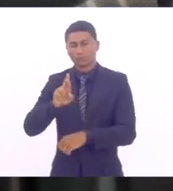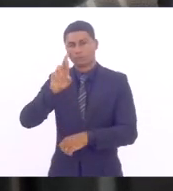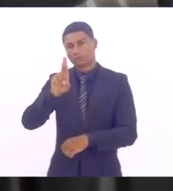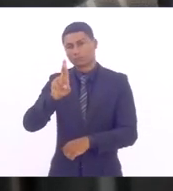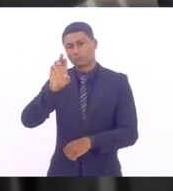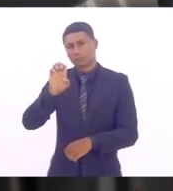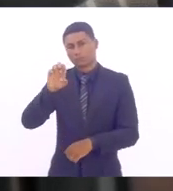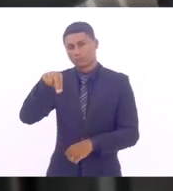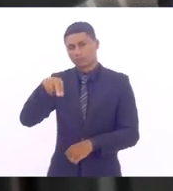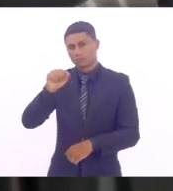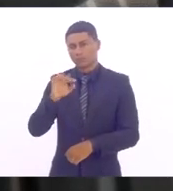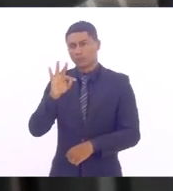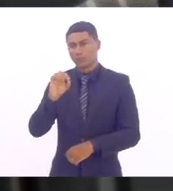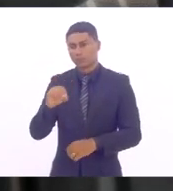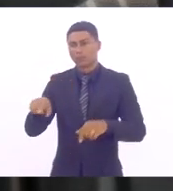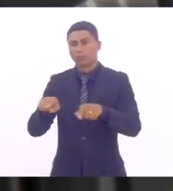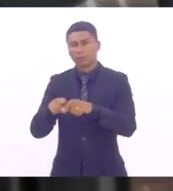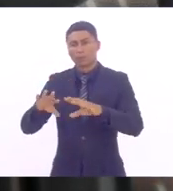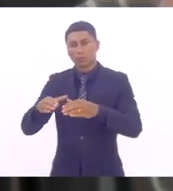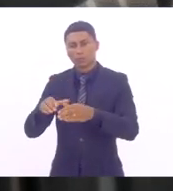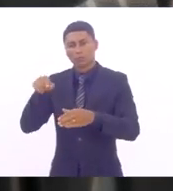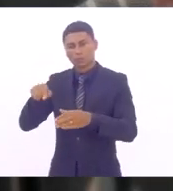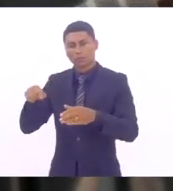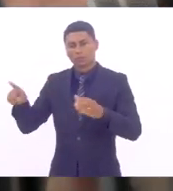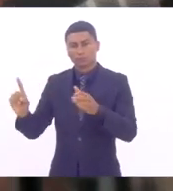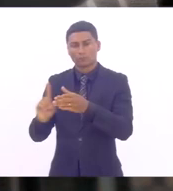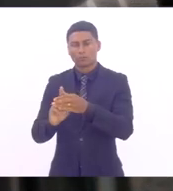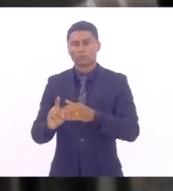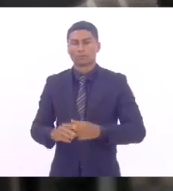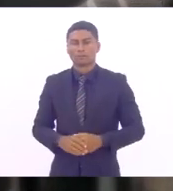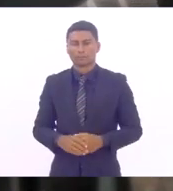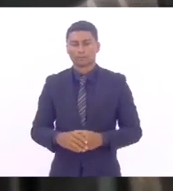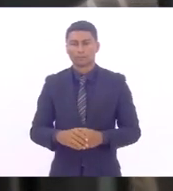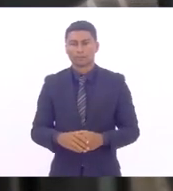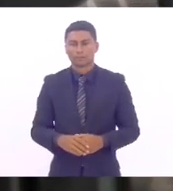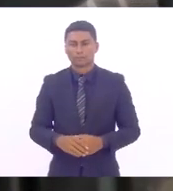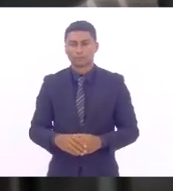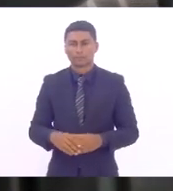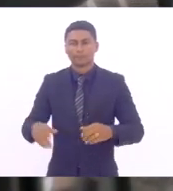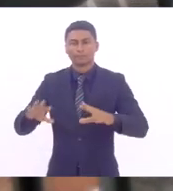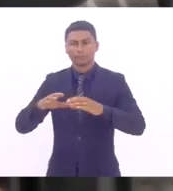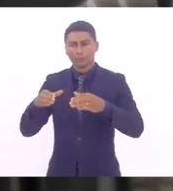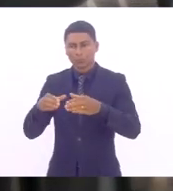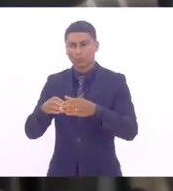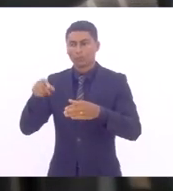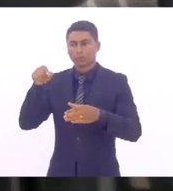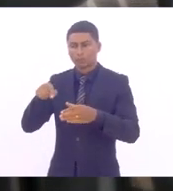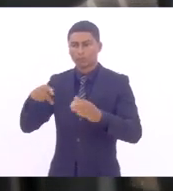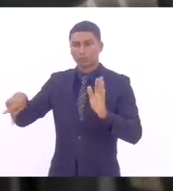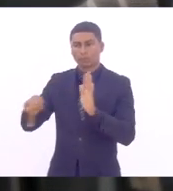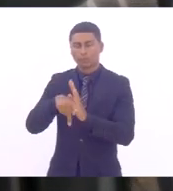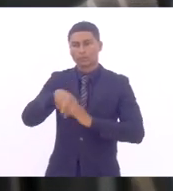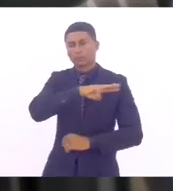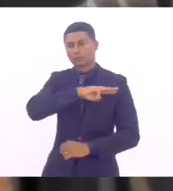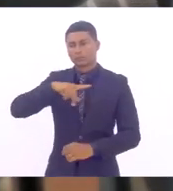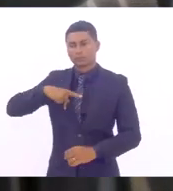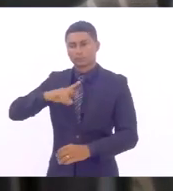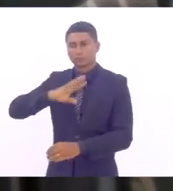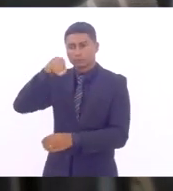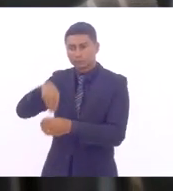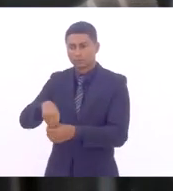também integra esse grupo, e em atuação articulada com o grupo técnico especializado do Ministério Público, aqui